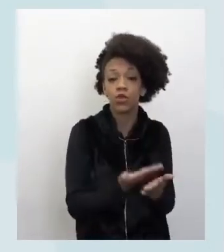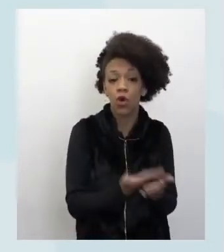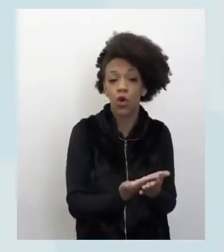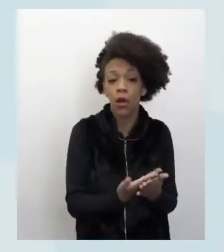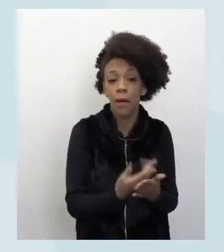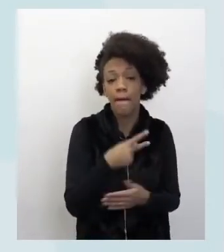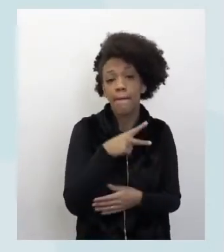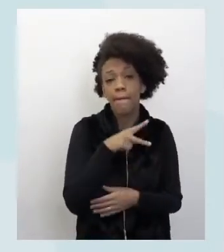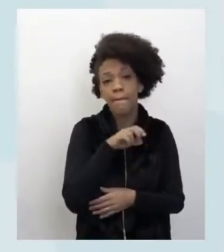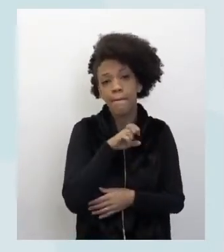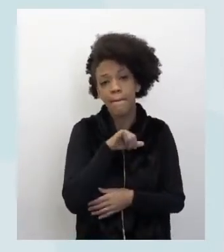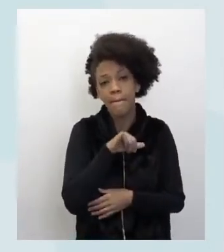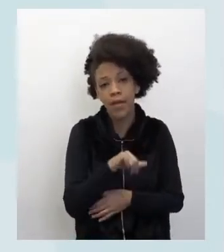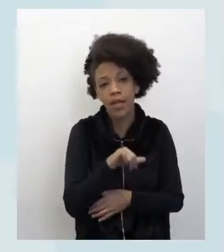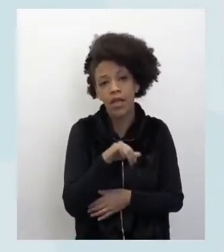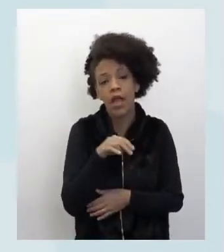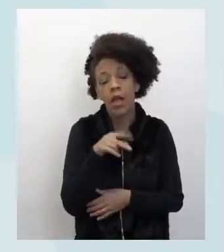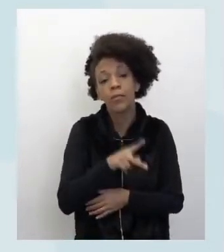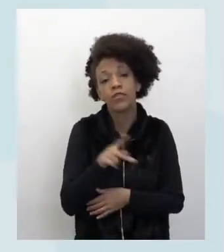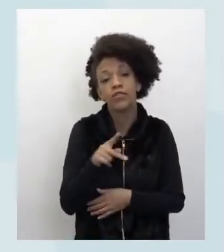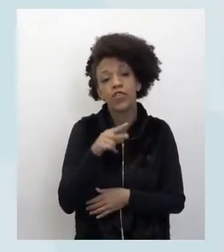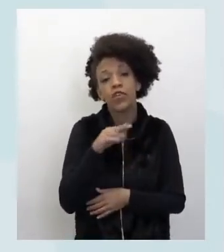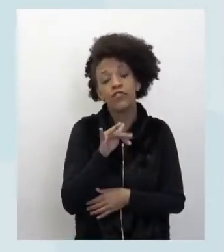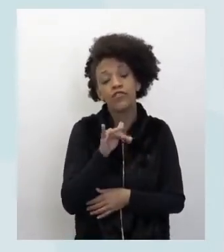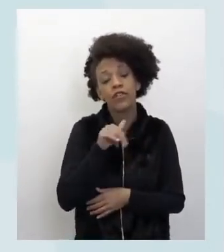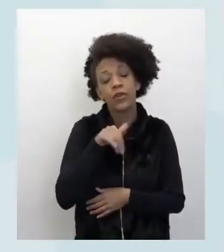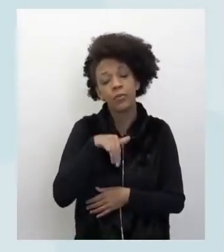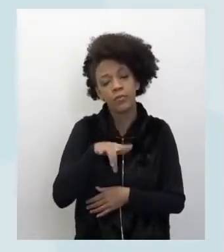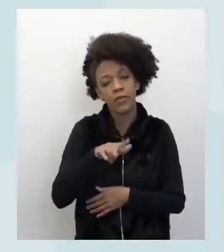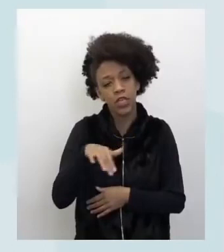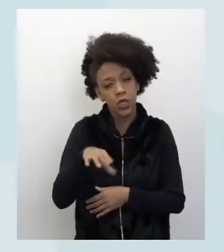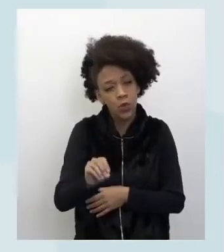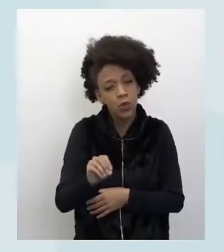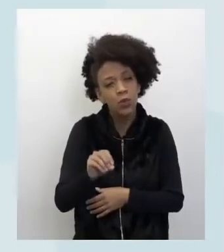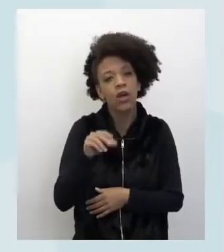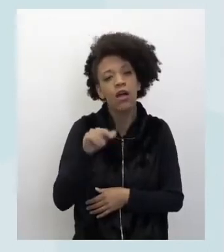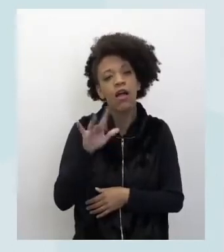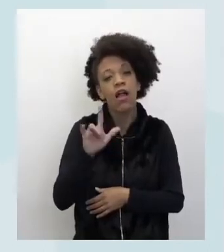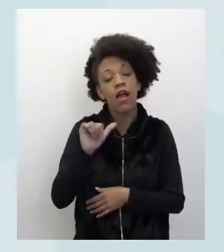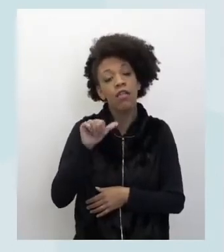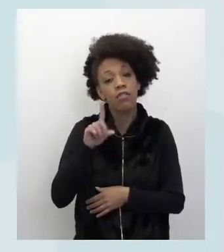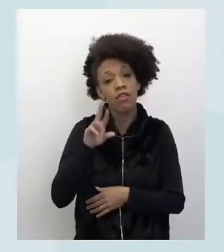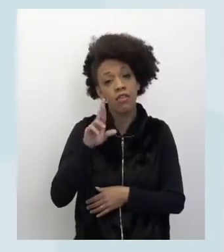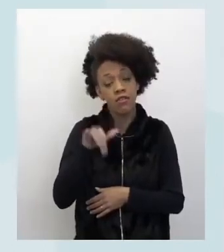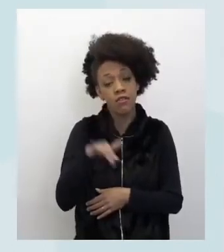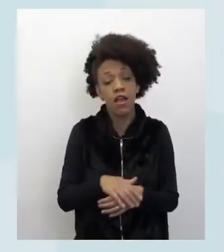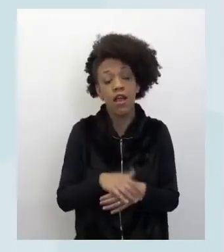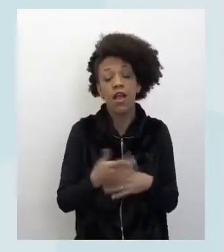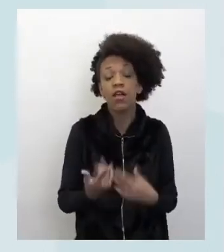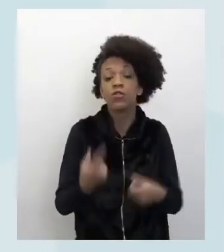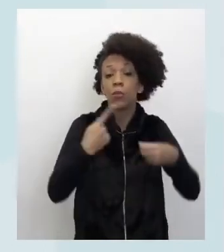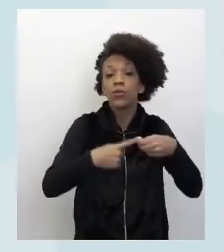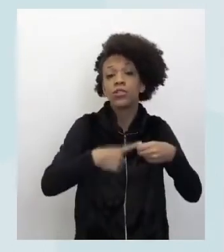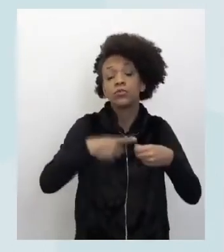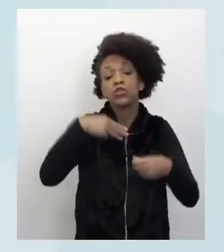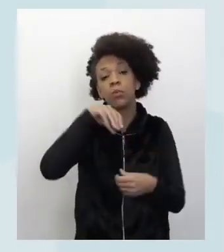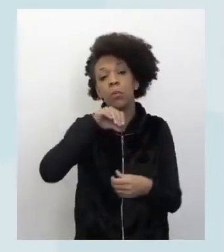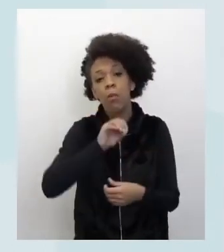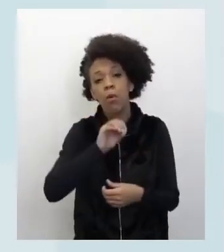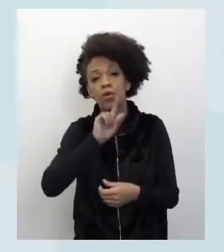PEI, professor Firmino Ladeira, da Diretoria de Ensino Regional de Mogi das Cruzes. Reparem no detalhe, né,